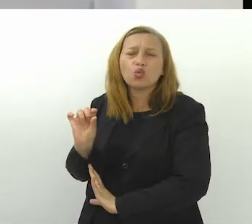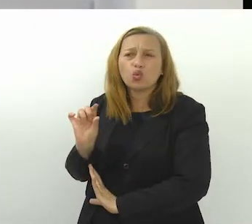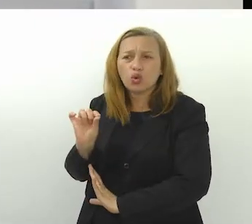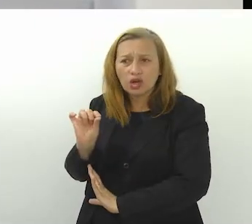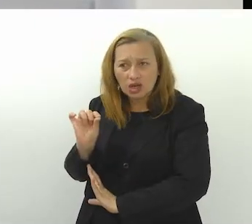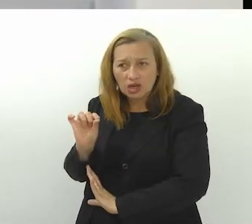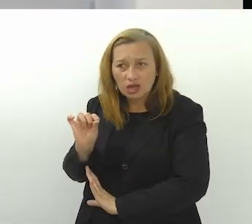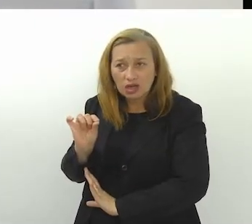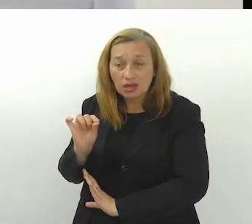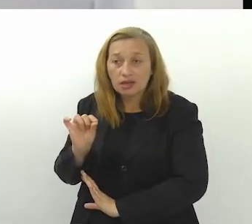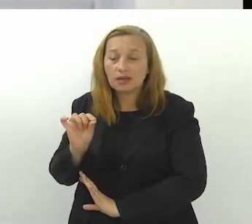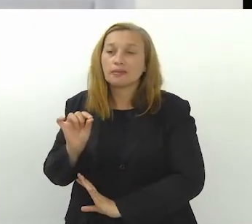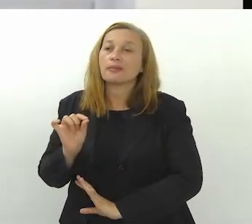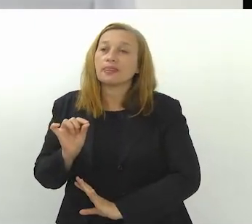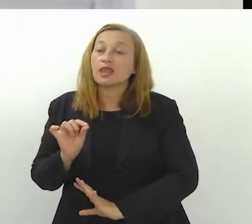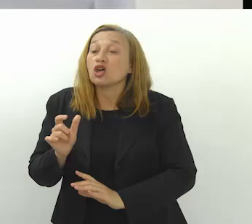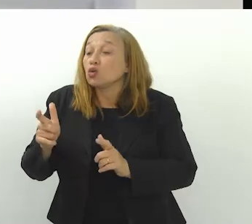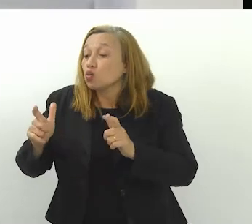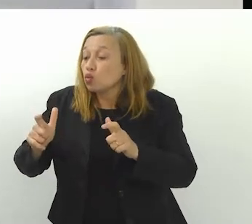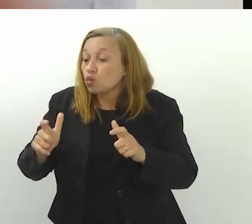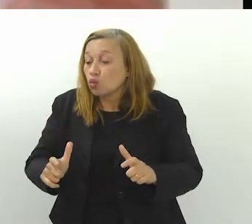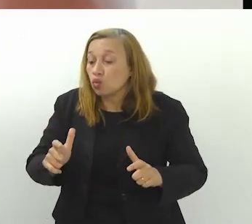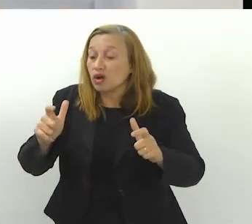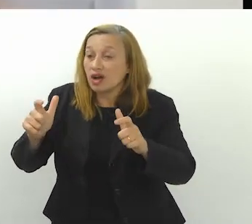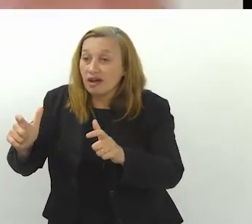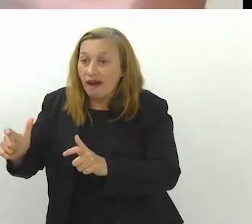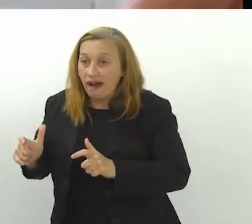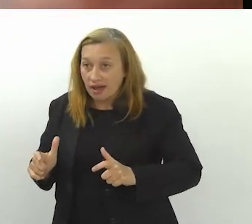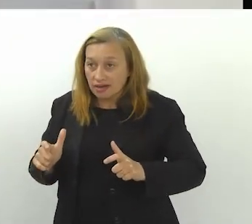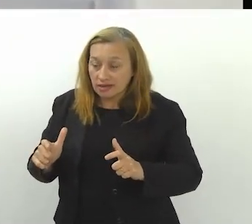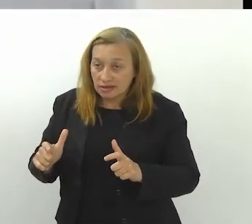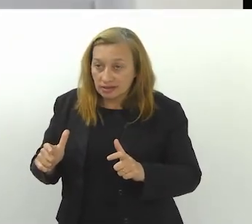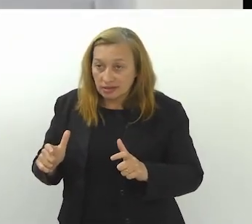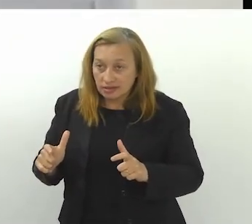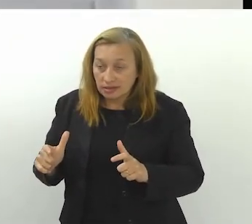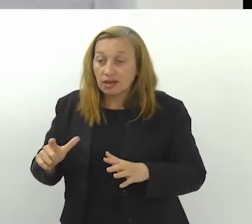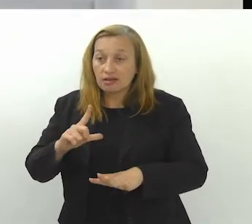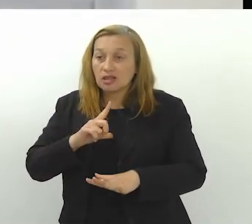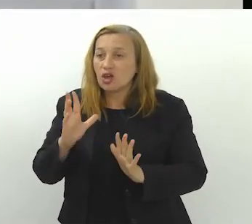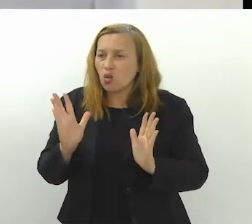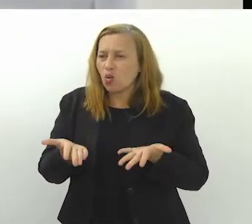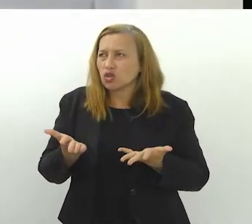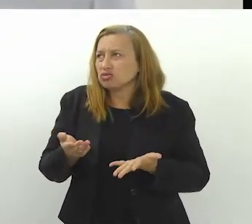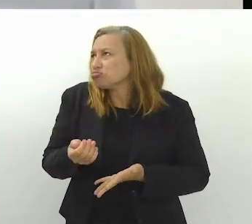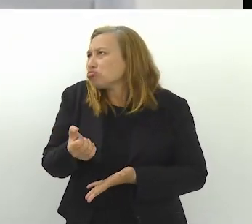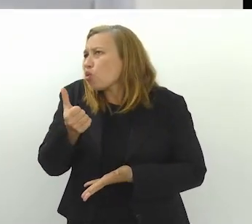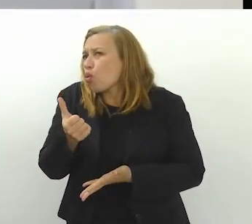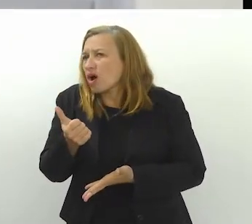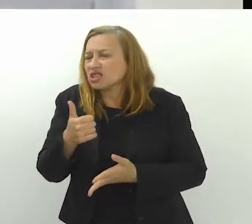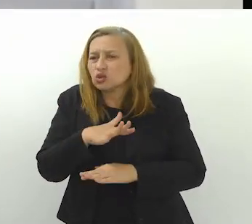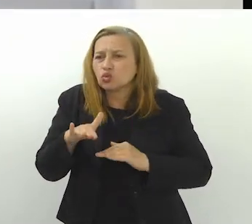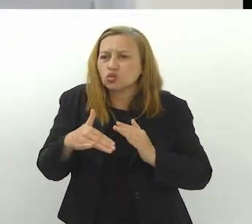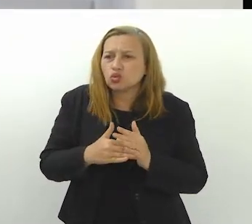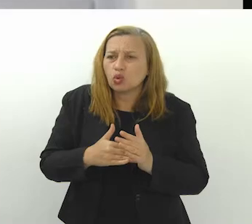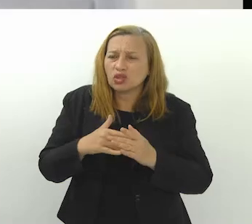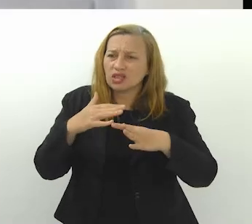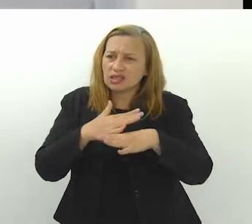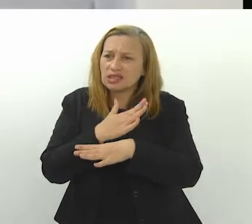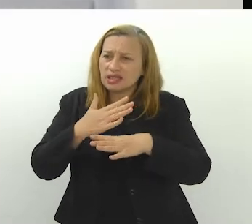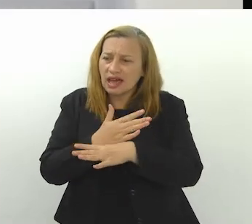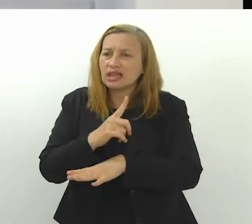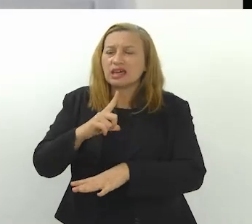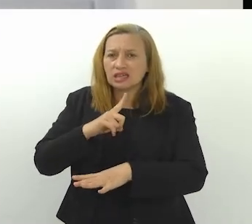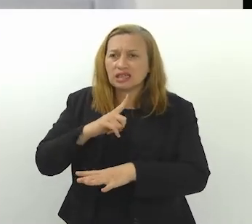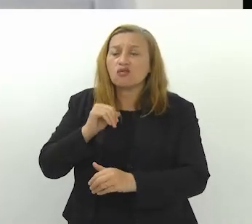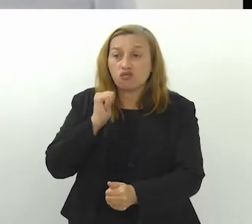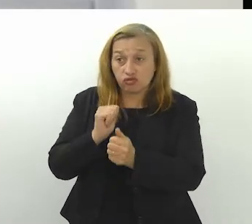eles consistem fundamentalmente em lugares, espaços físicos que existem hoje em quase toda a cidade que